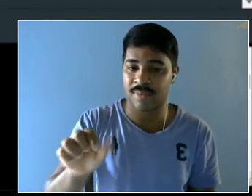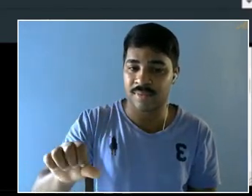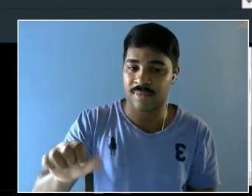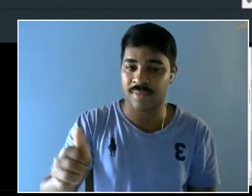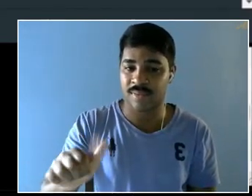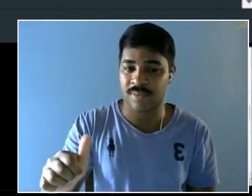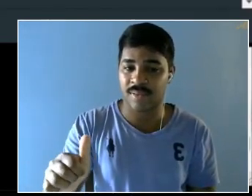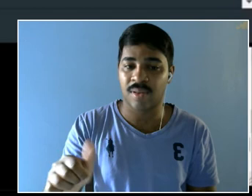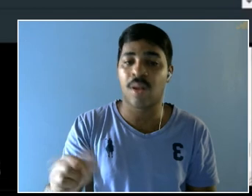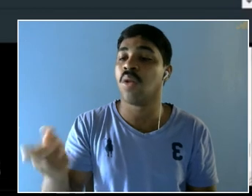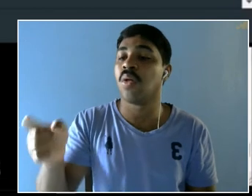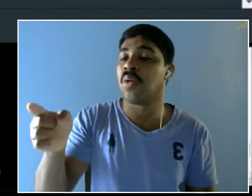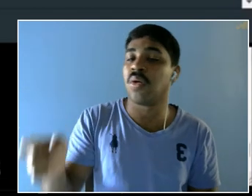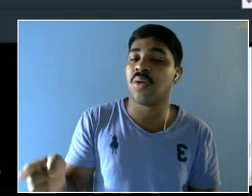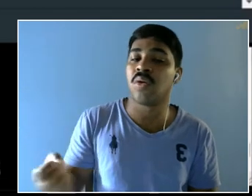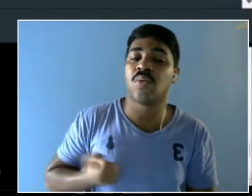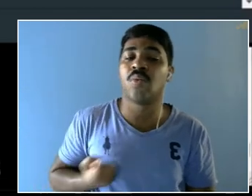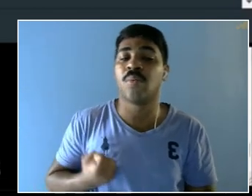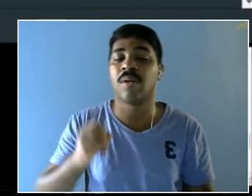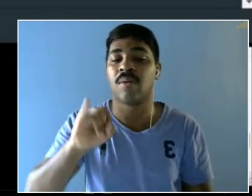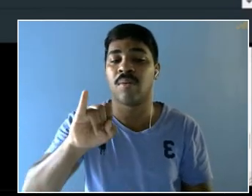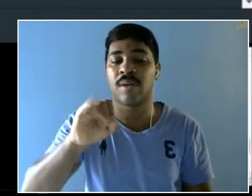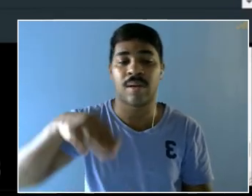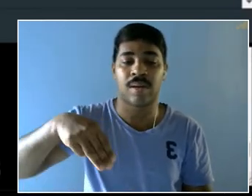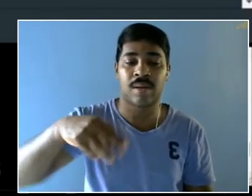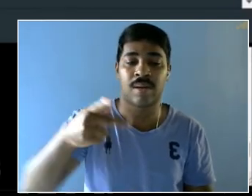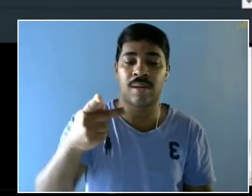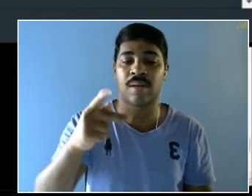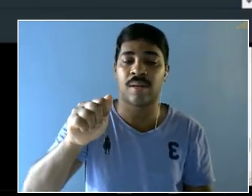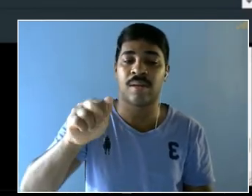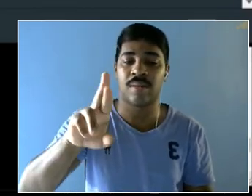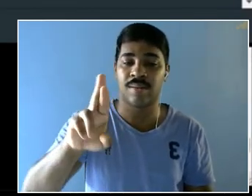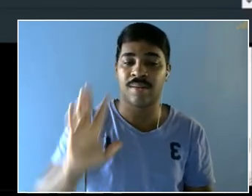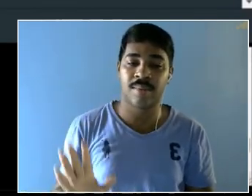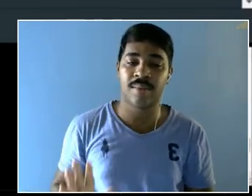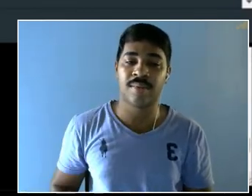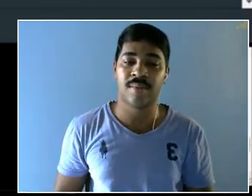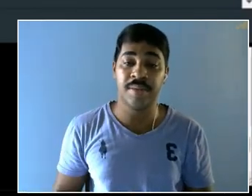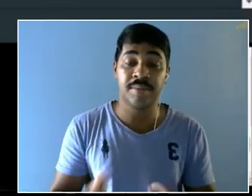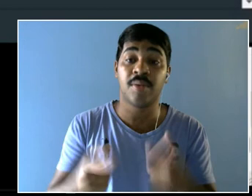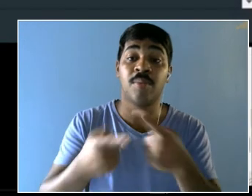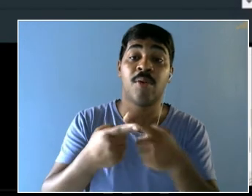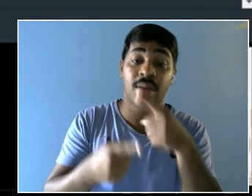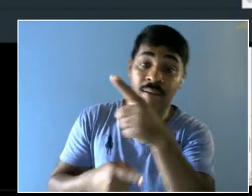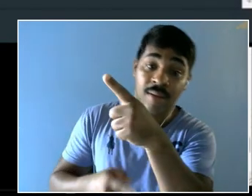que tá, gente. É só vocês mudar os valores e ver o que acontece. Ah, mas se eu quisesse fazer